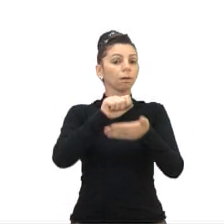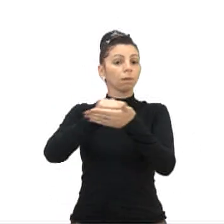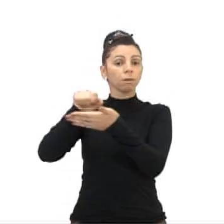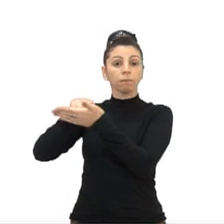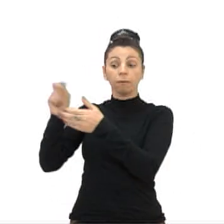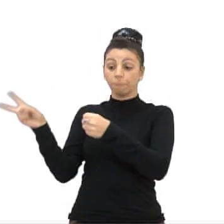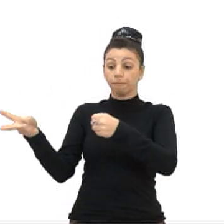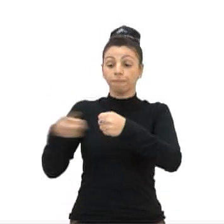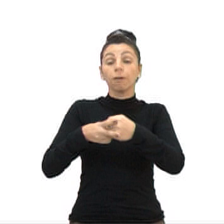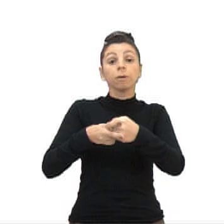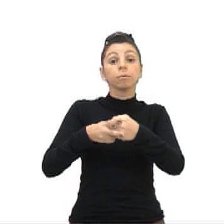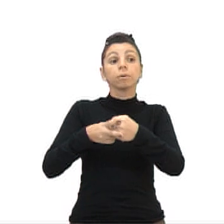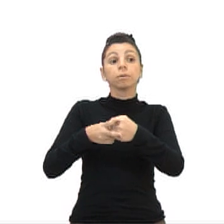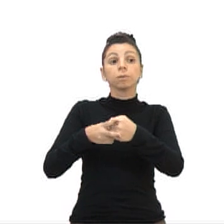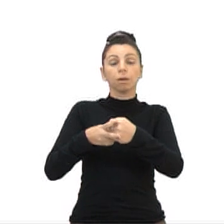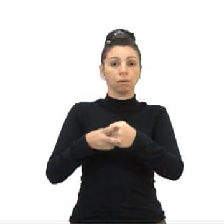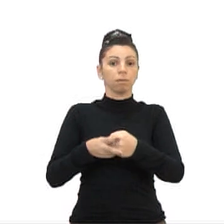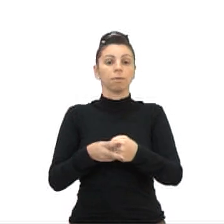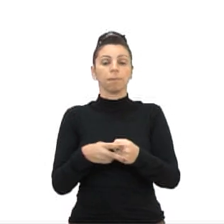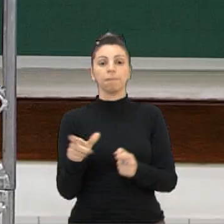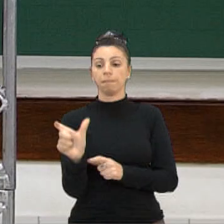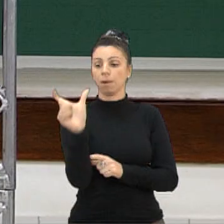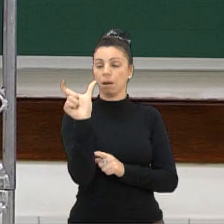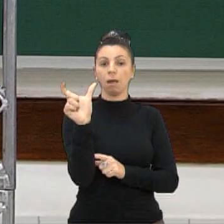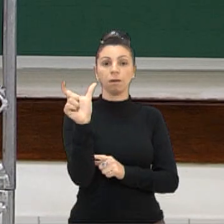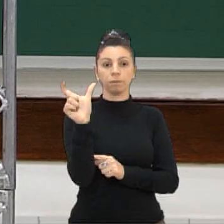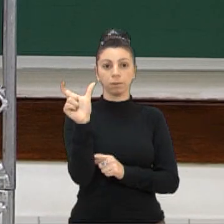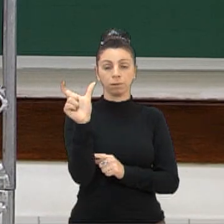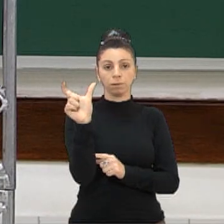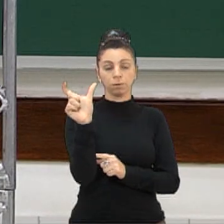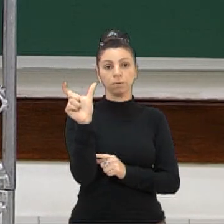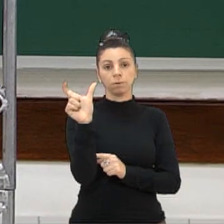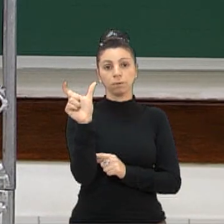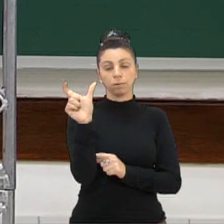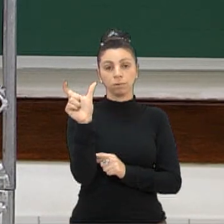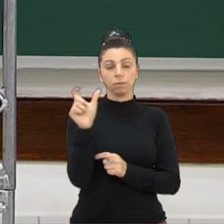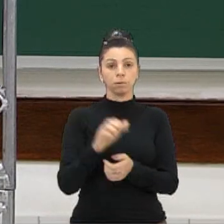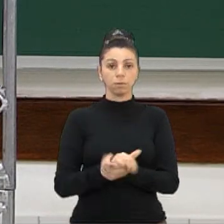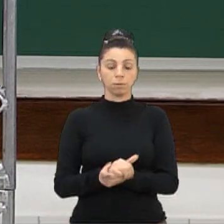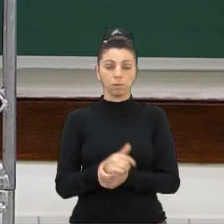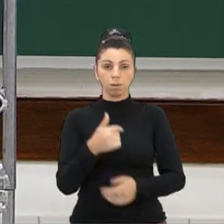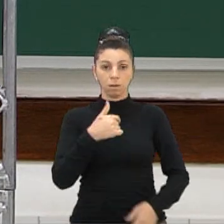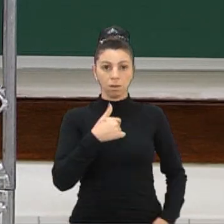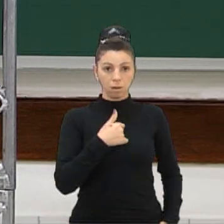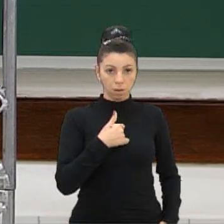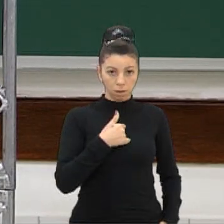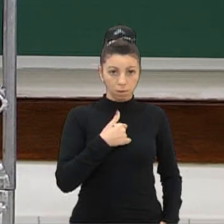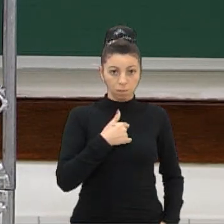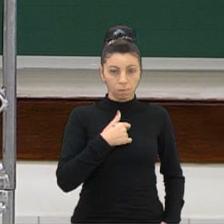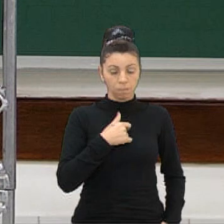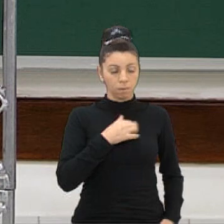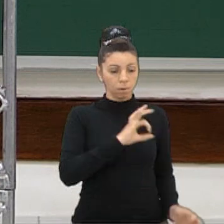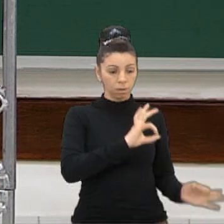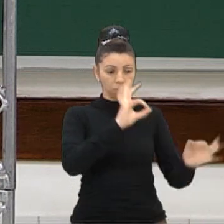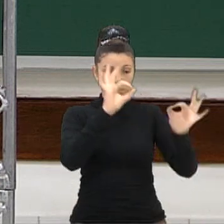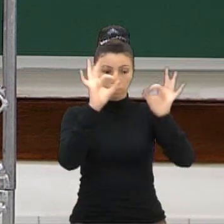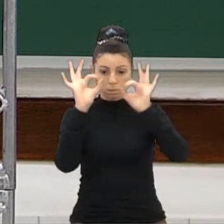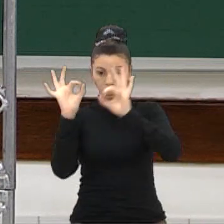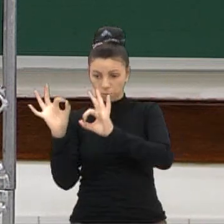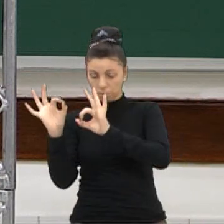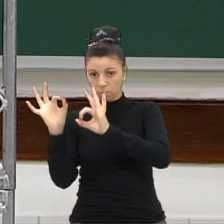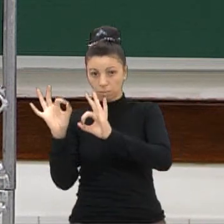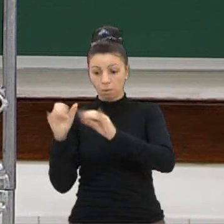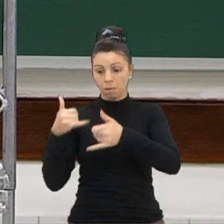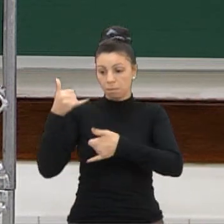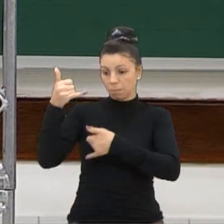lembrando que verbo é toda aquela palavra que a gente consegue conjugar, né? Assistir, eu assisto, tu assistes, ele assiste.